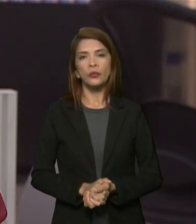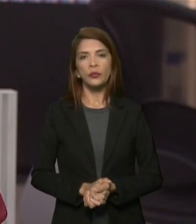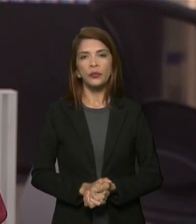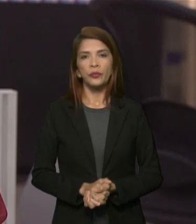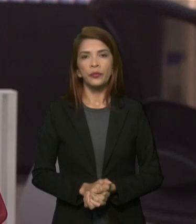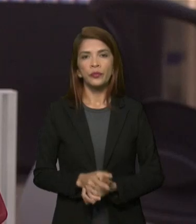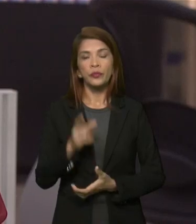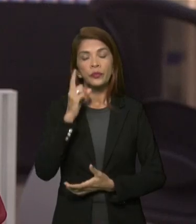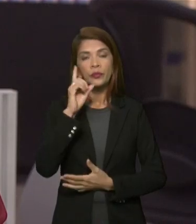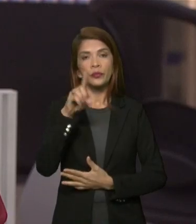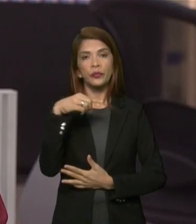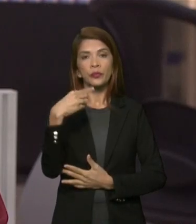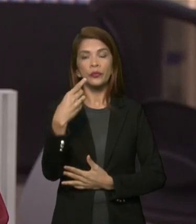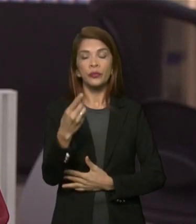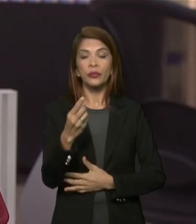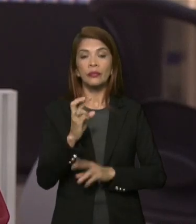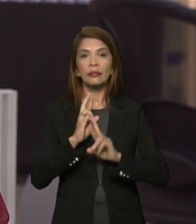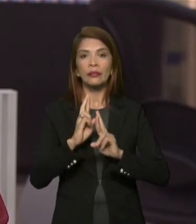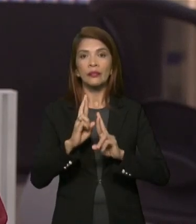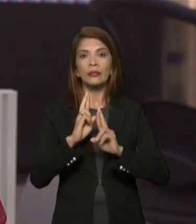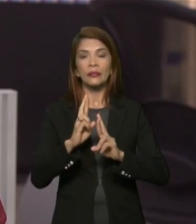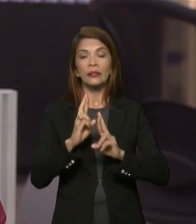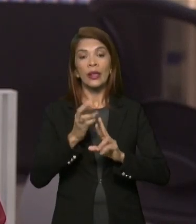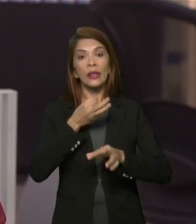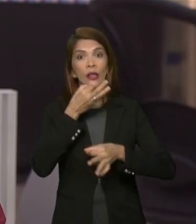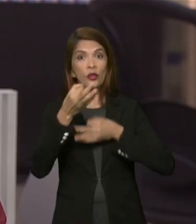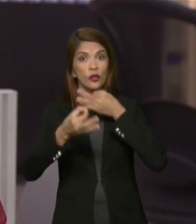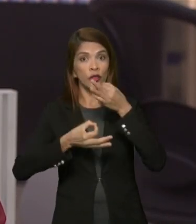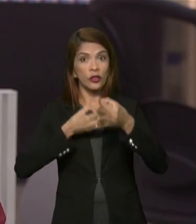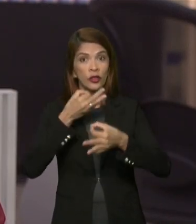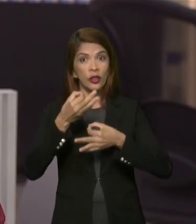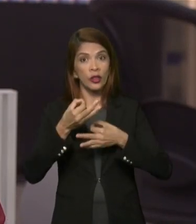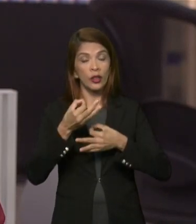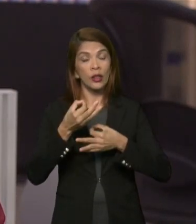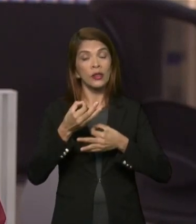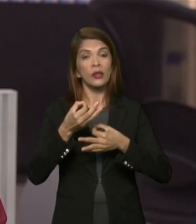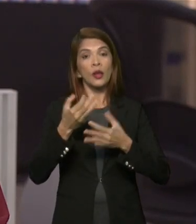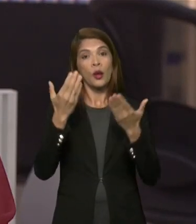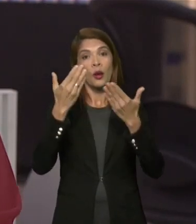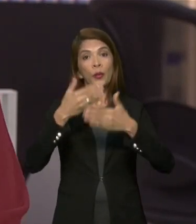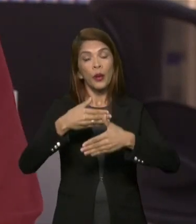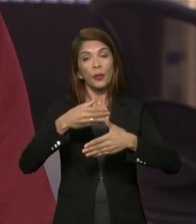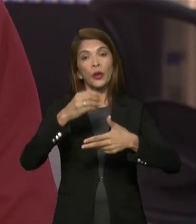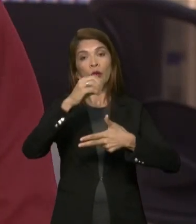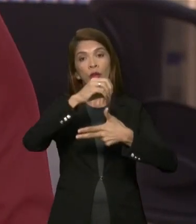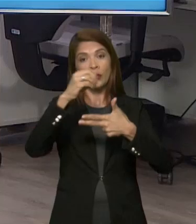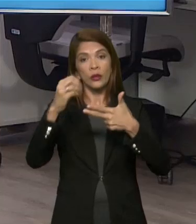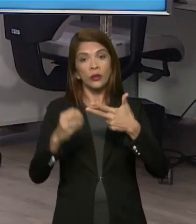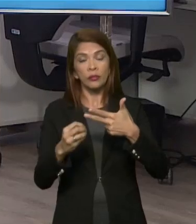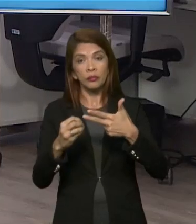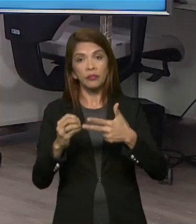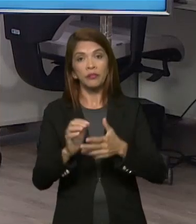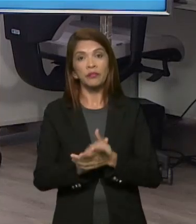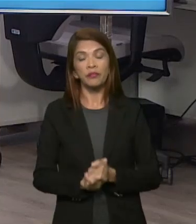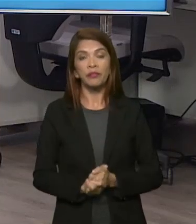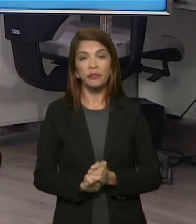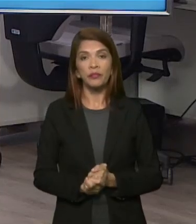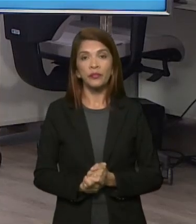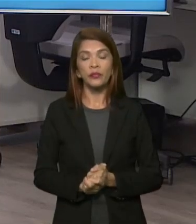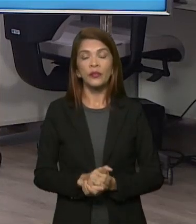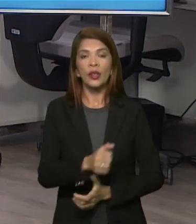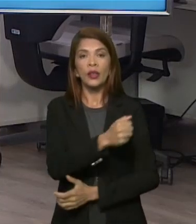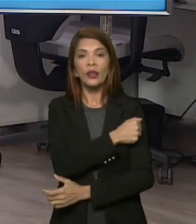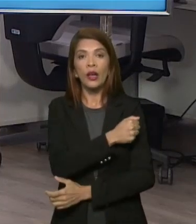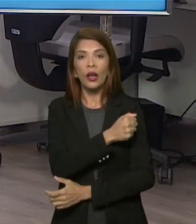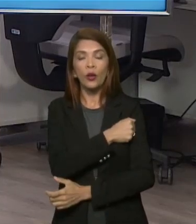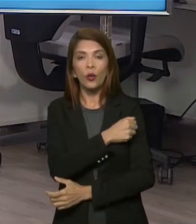E veja no próximo bloco a expectativa e as dicas para quem vai fazer a prova do Enem no próximo domingo. E alunos